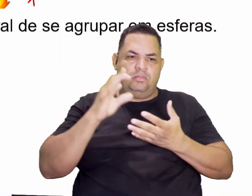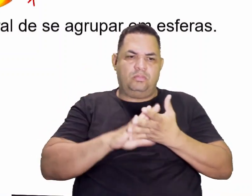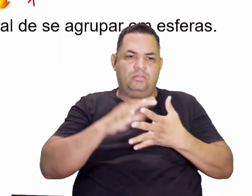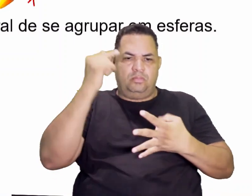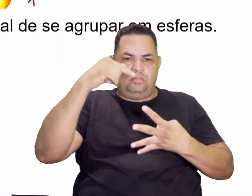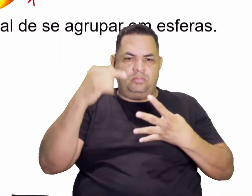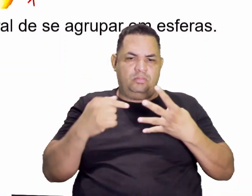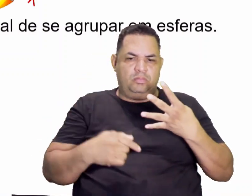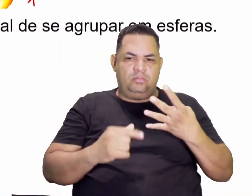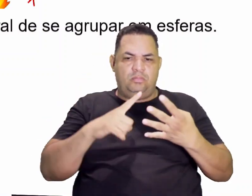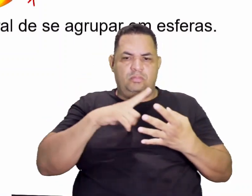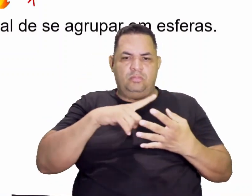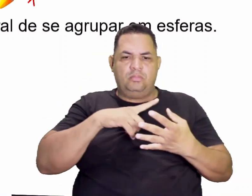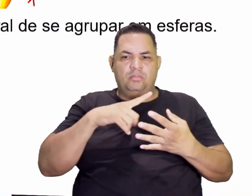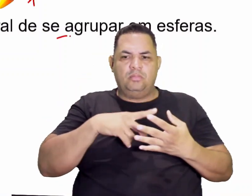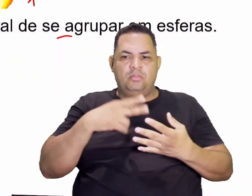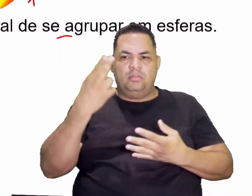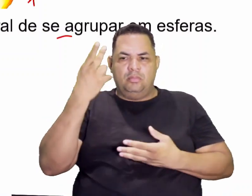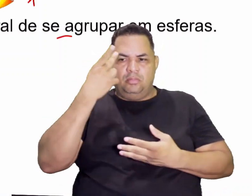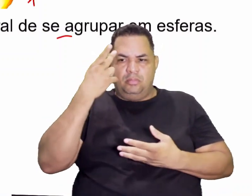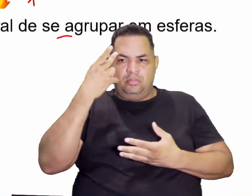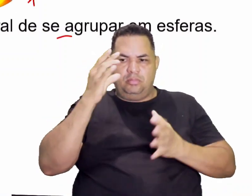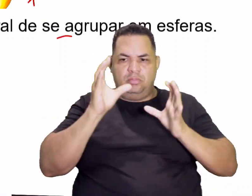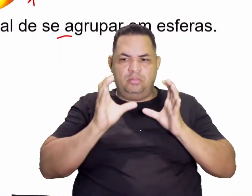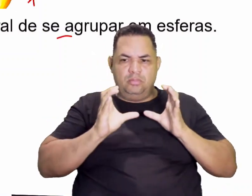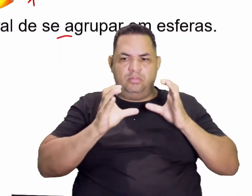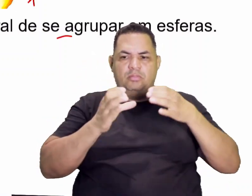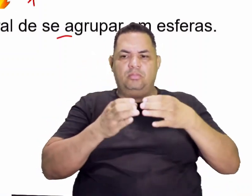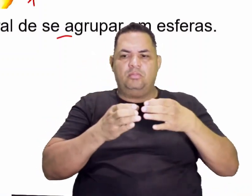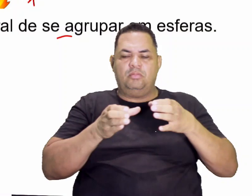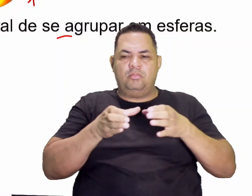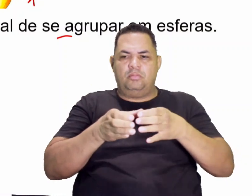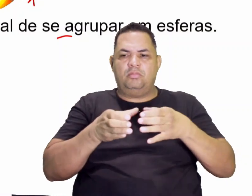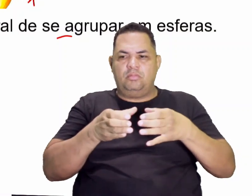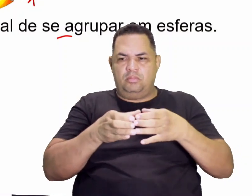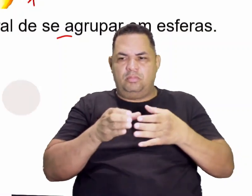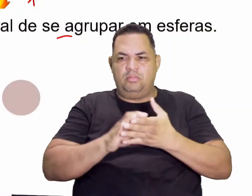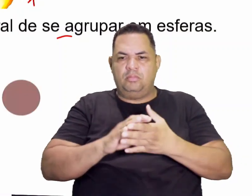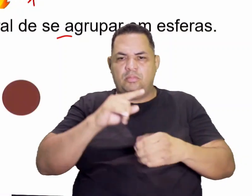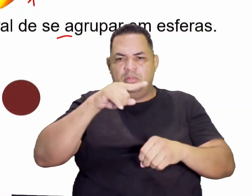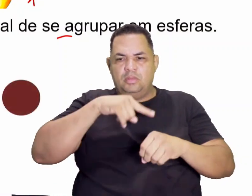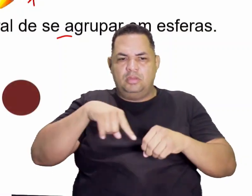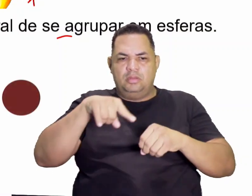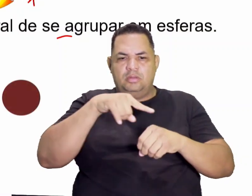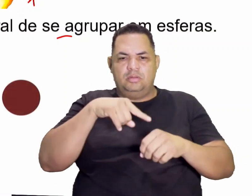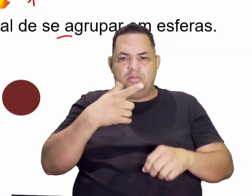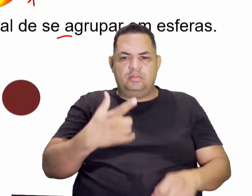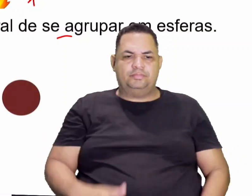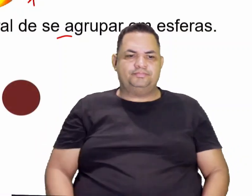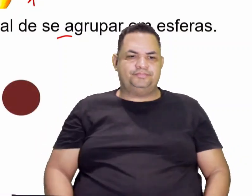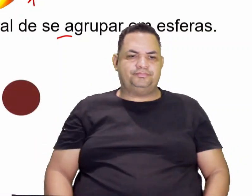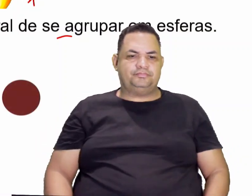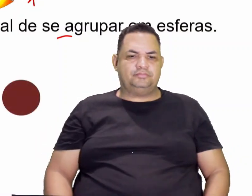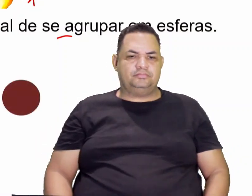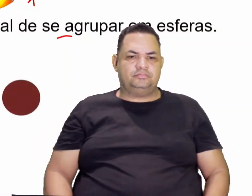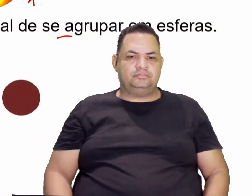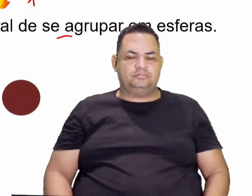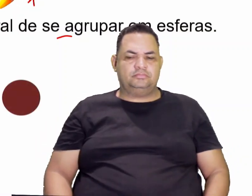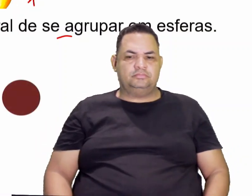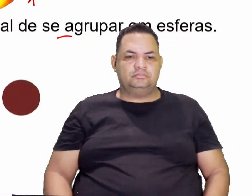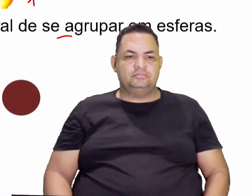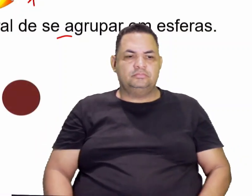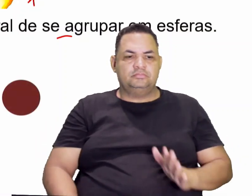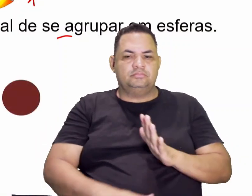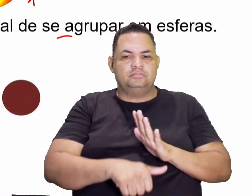Esses elementos teriam a tendência natural de se agrupar em quê? Em esferas. Então tá aí, ó. Primeiro,